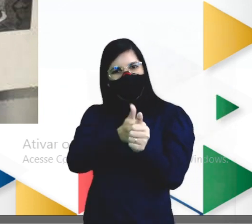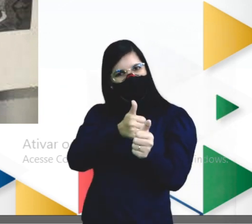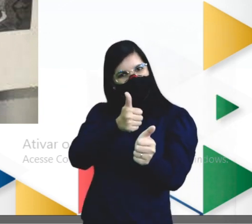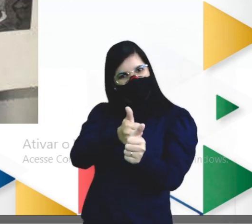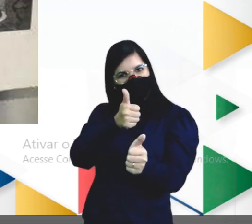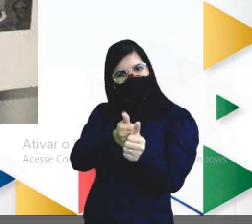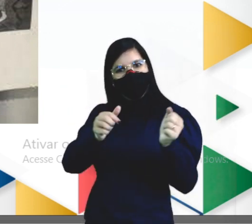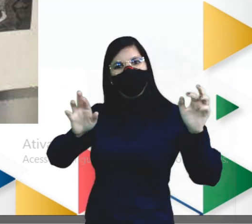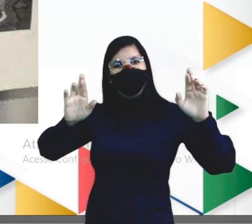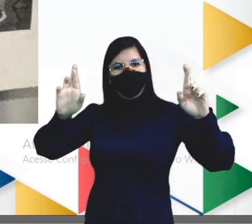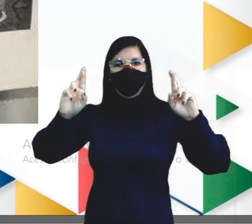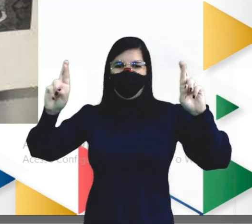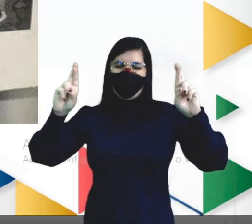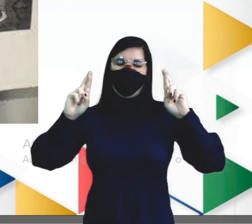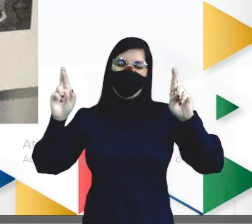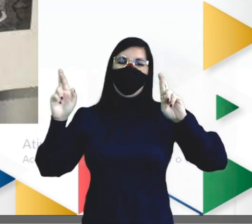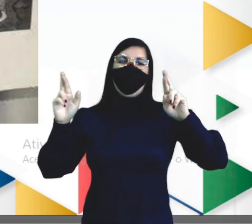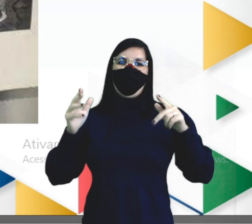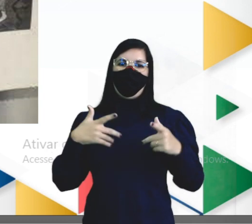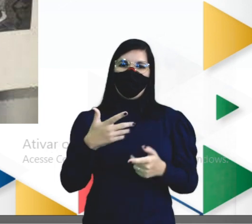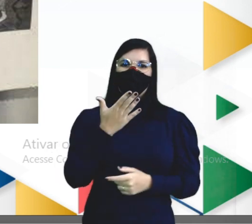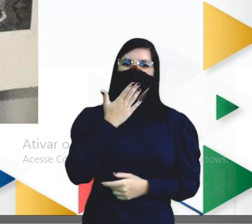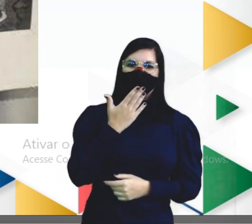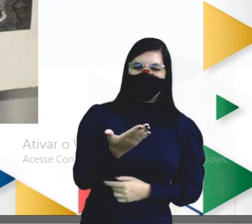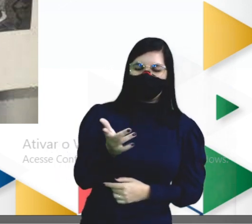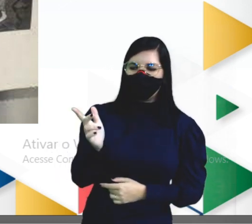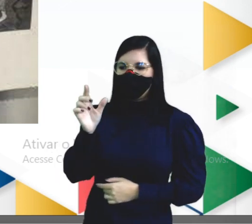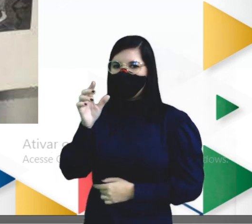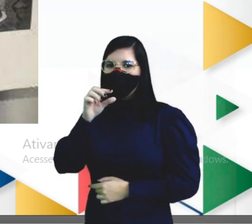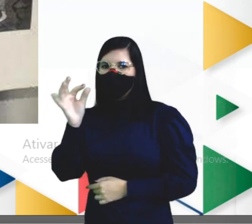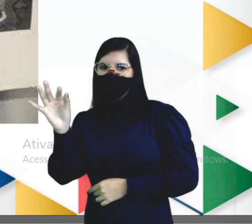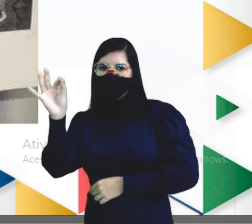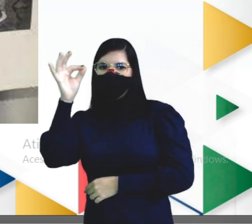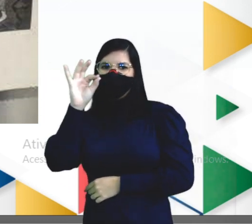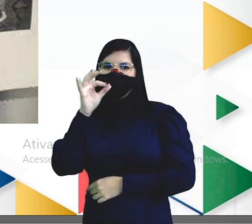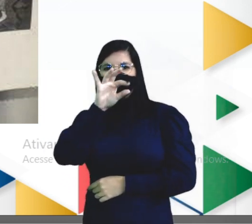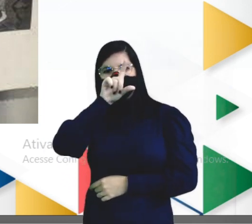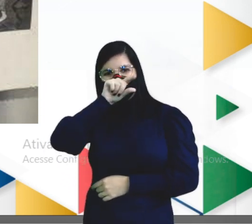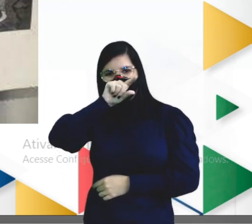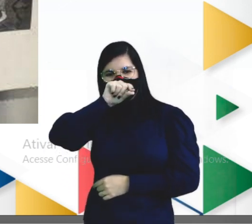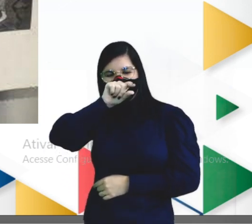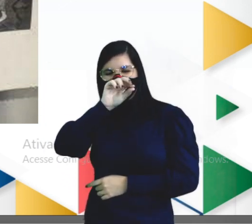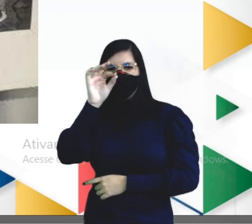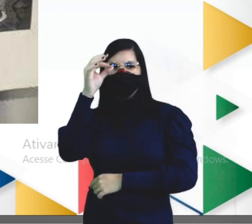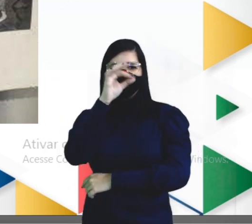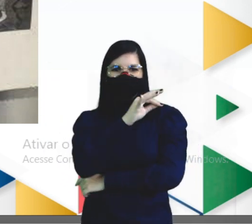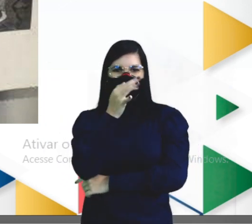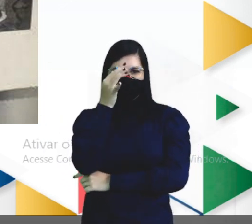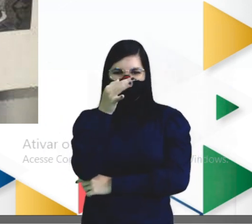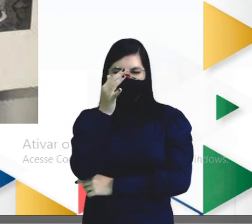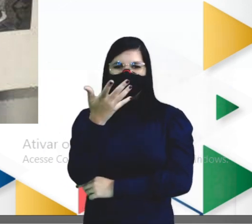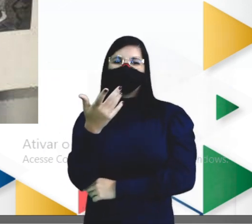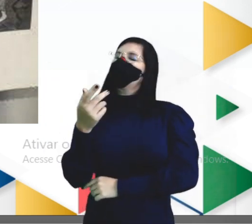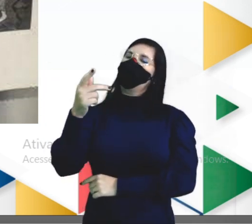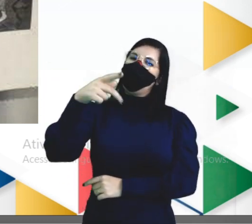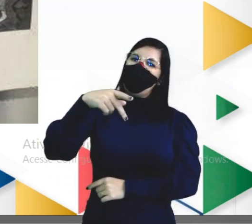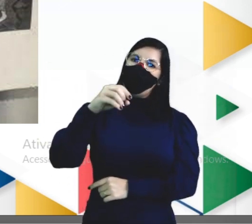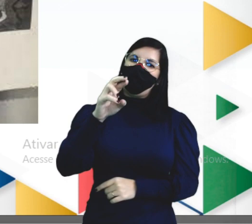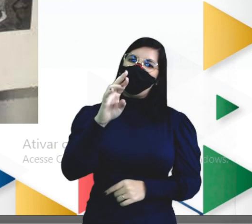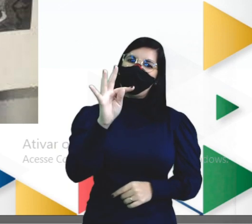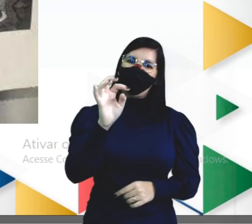Que torce, né? Assim, eu gosto da Beija-Flor, eu gosto da Portela, né? Ou Mangueira, né? Então,